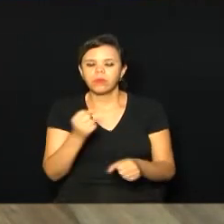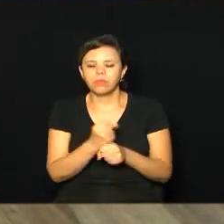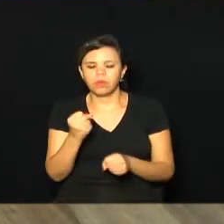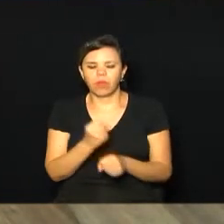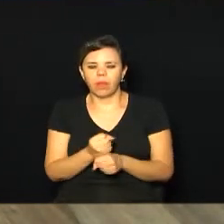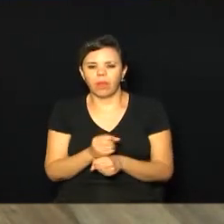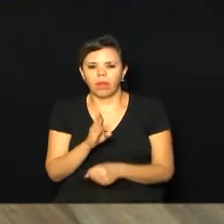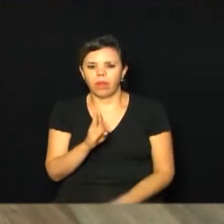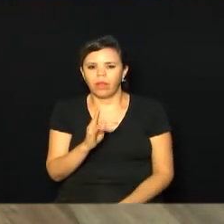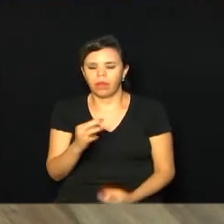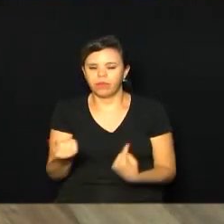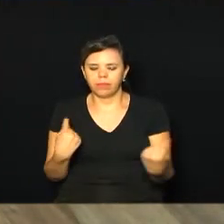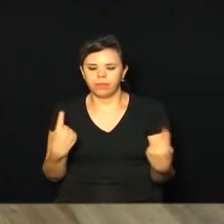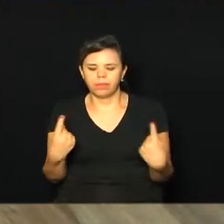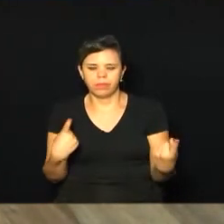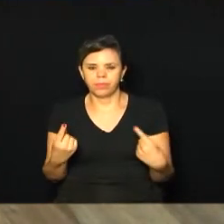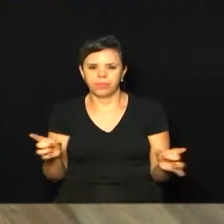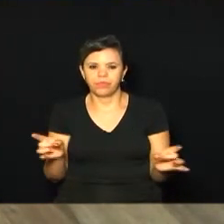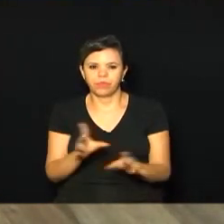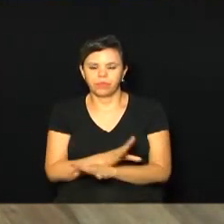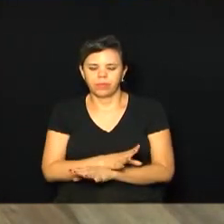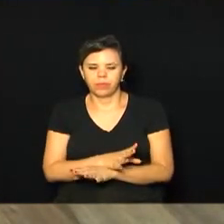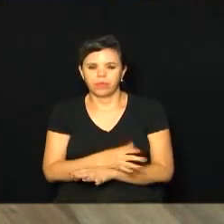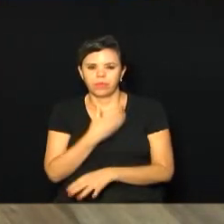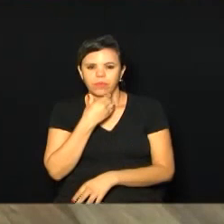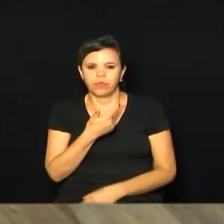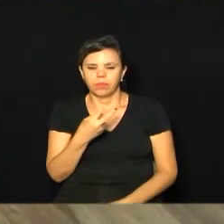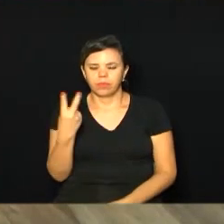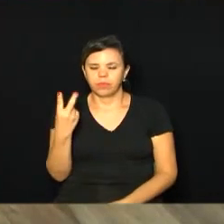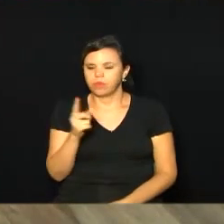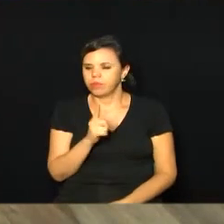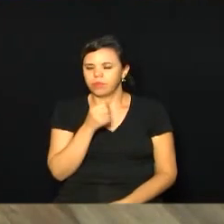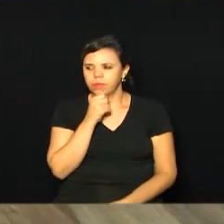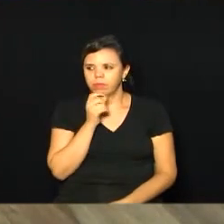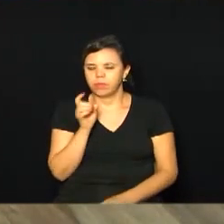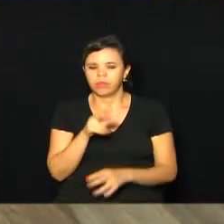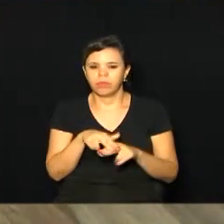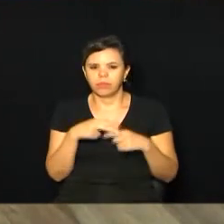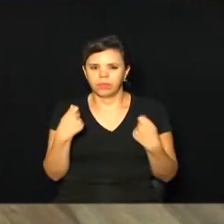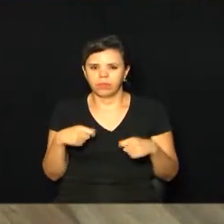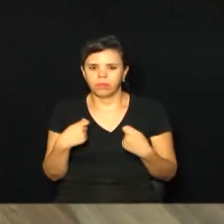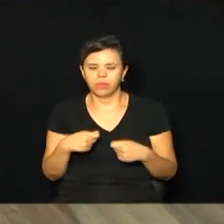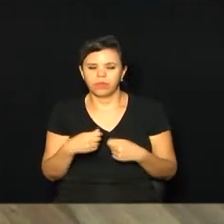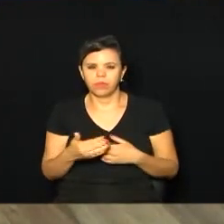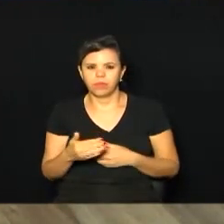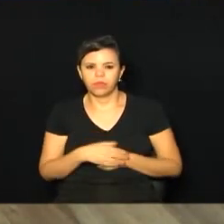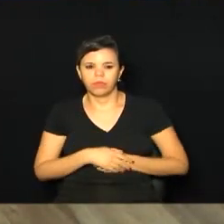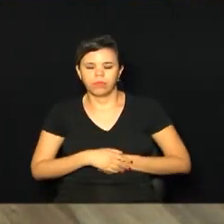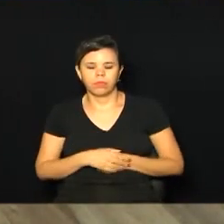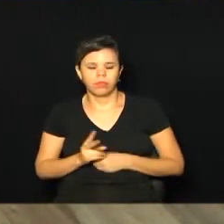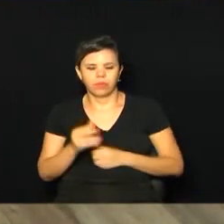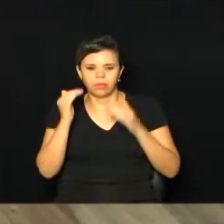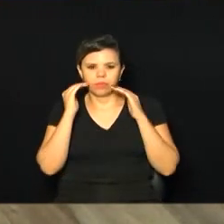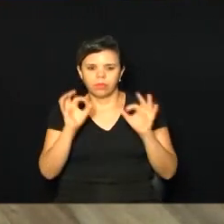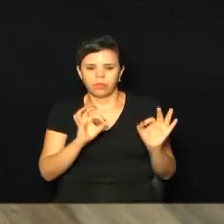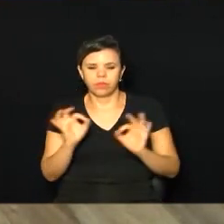do BRT que estavam previstas para terminar em dezembro de 2021 não acabaram, e por isso a necessidade dessa prorrogação. E a gente segue